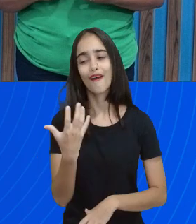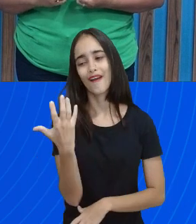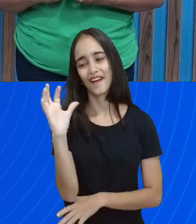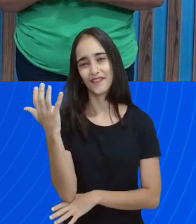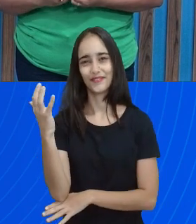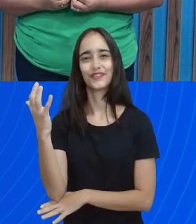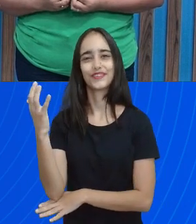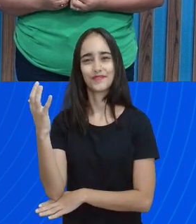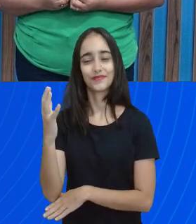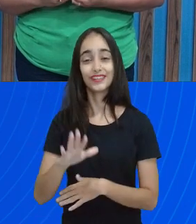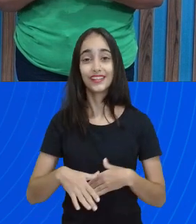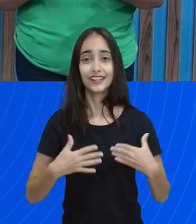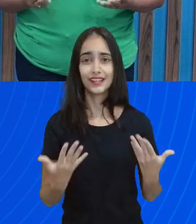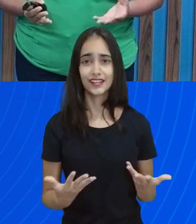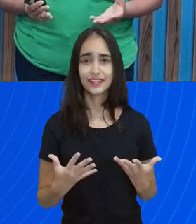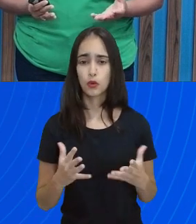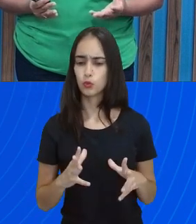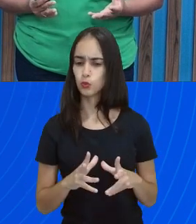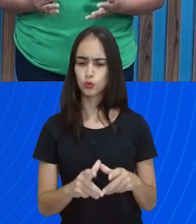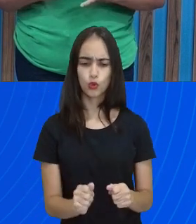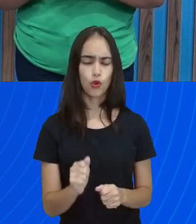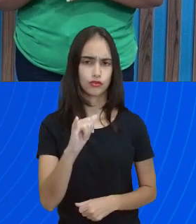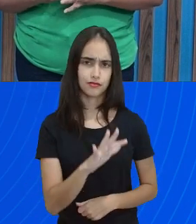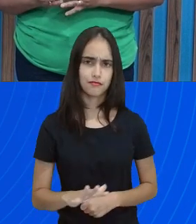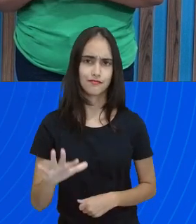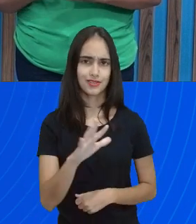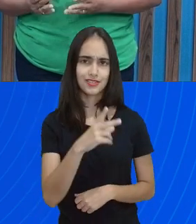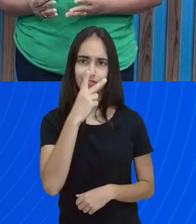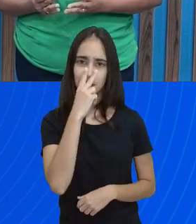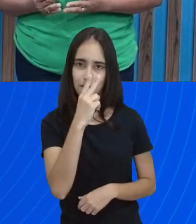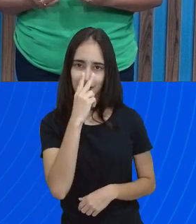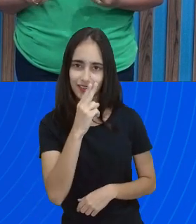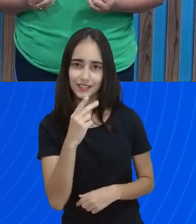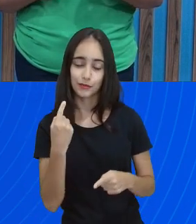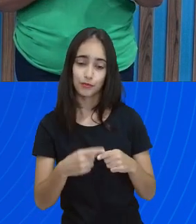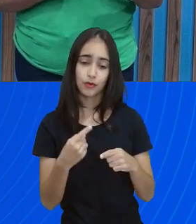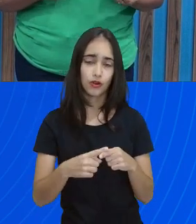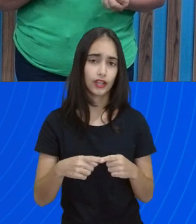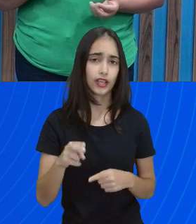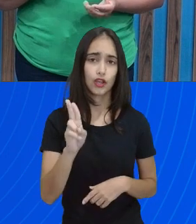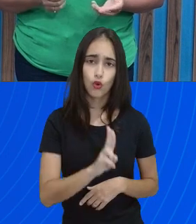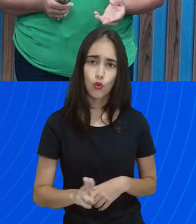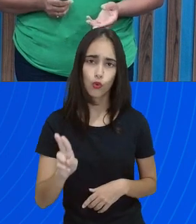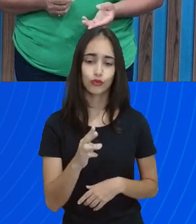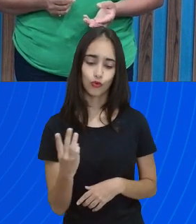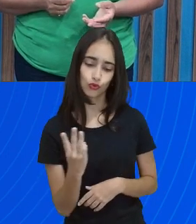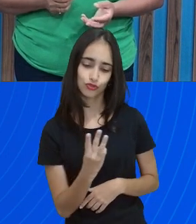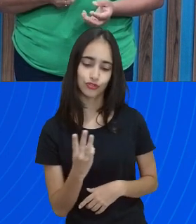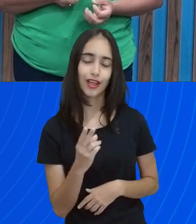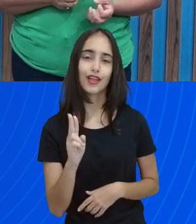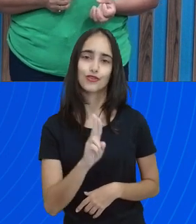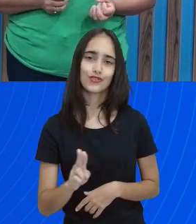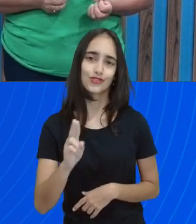essas imagens têm em comum é justamente isso, a matéria-prima deles, que é a madeira.